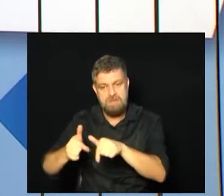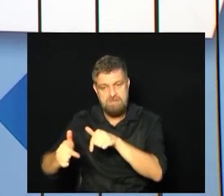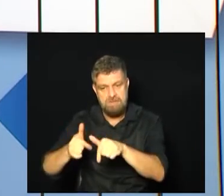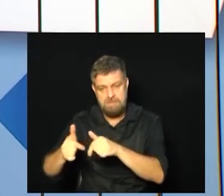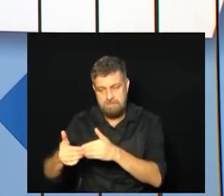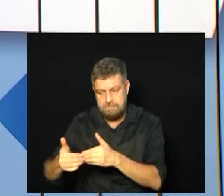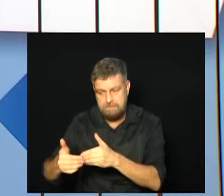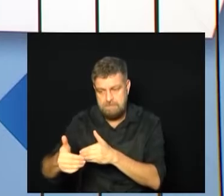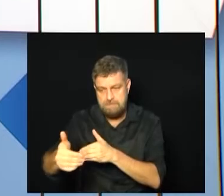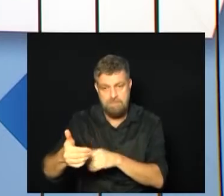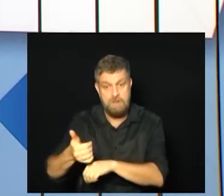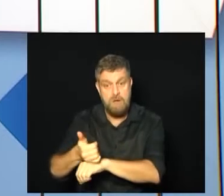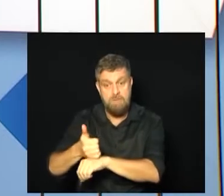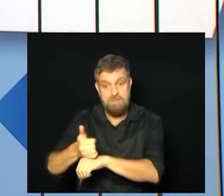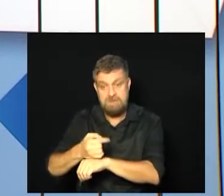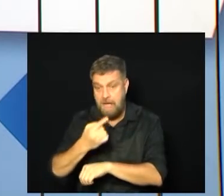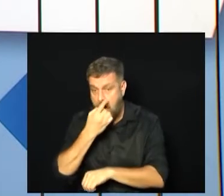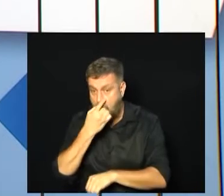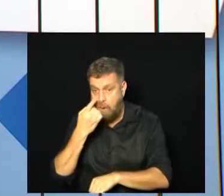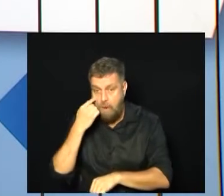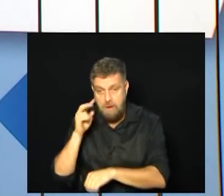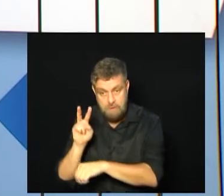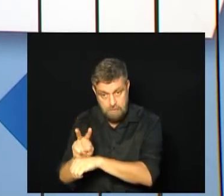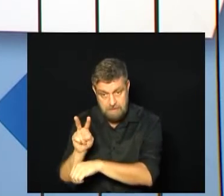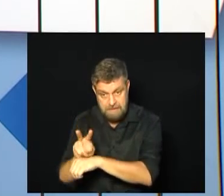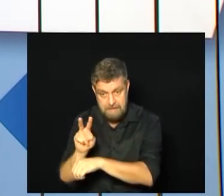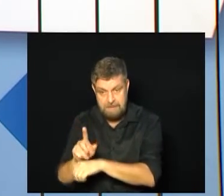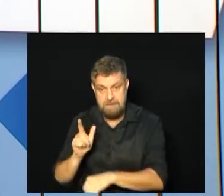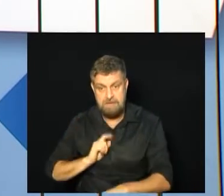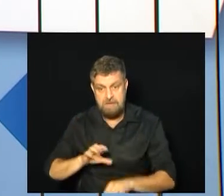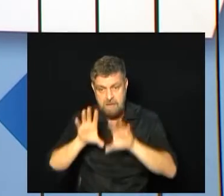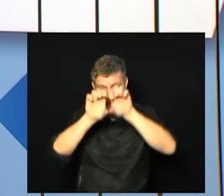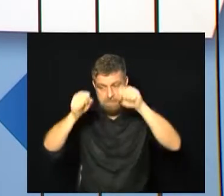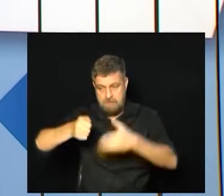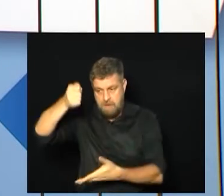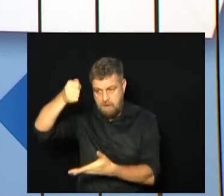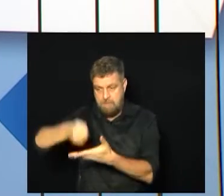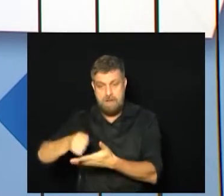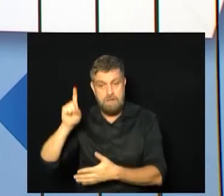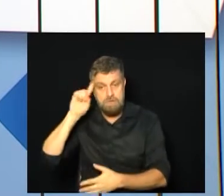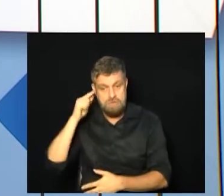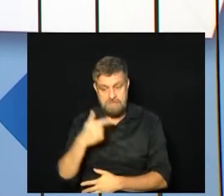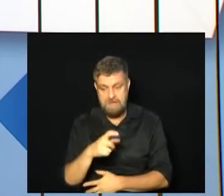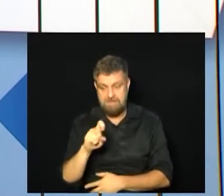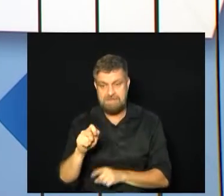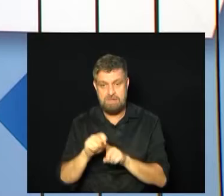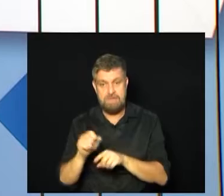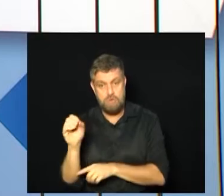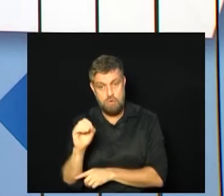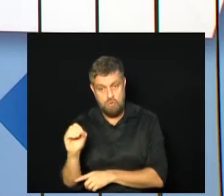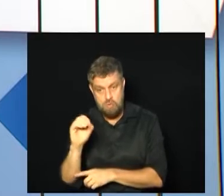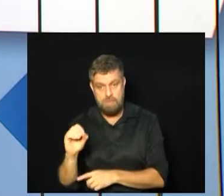gabinetes optométricos aqui em Campinas. Foi uma decisão do STF no último dia 25 de outubro.